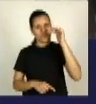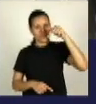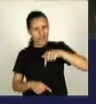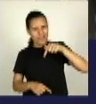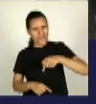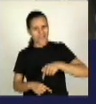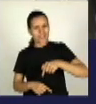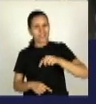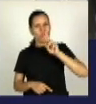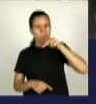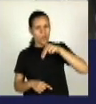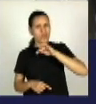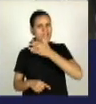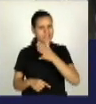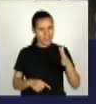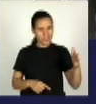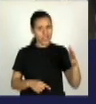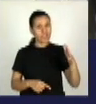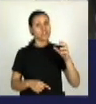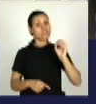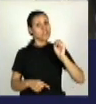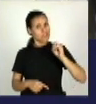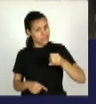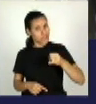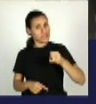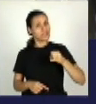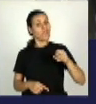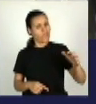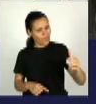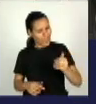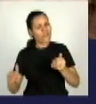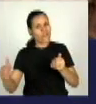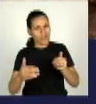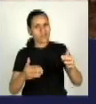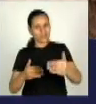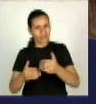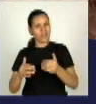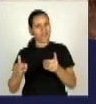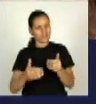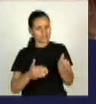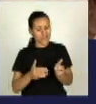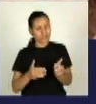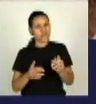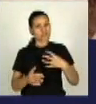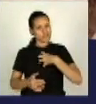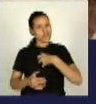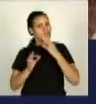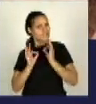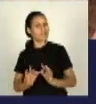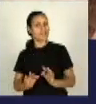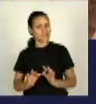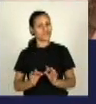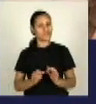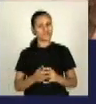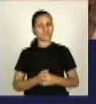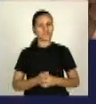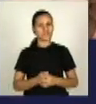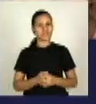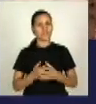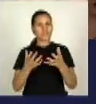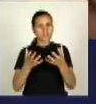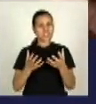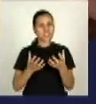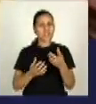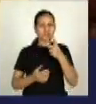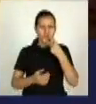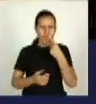lembrar que brevemente na universidade, né, através do SIM, nós vamos estar realizando esta coleta de